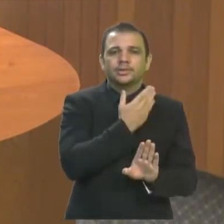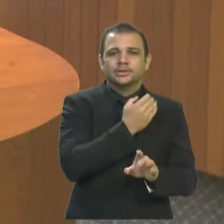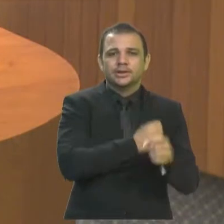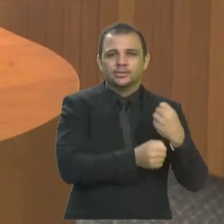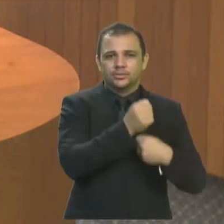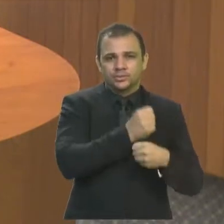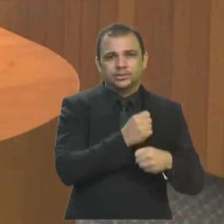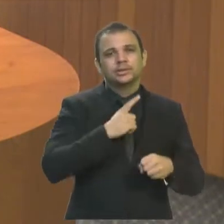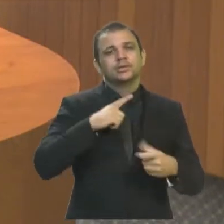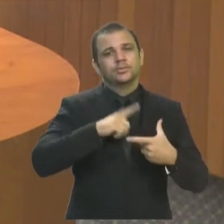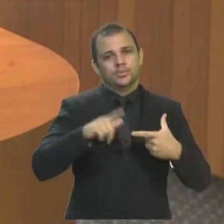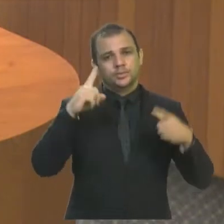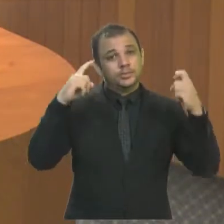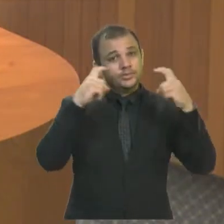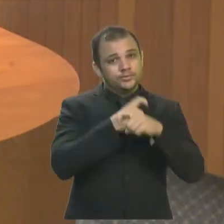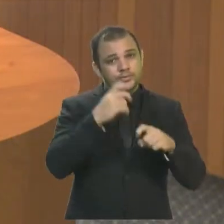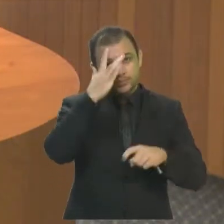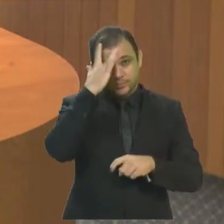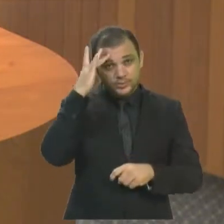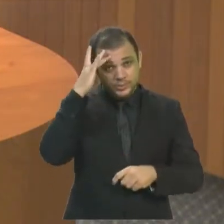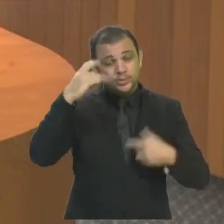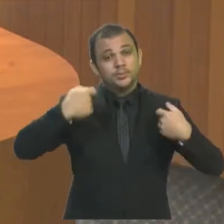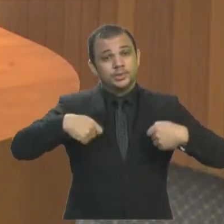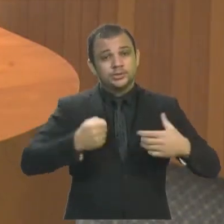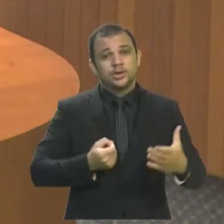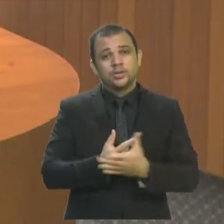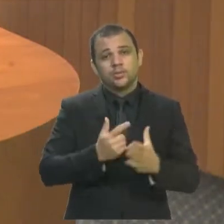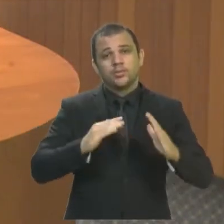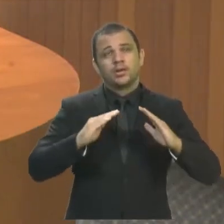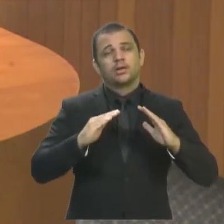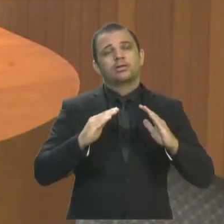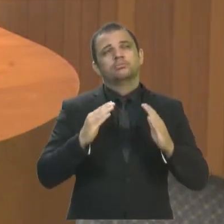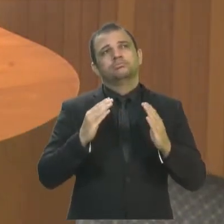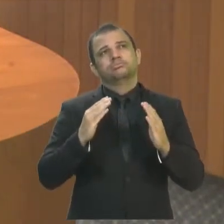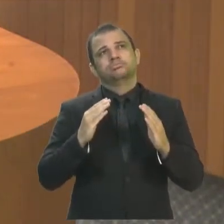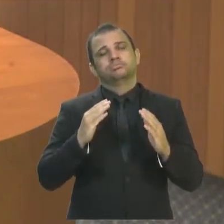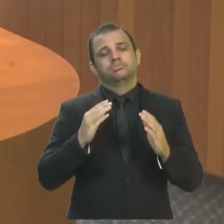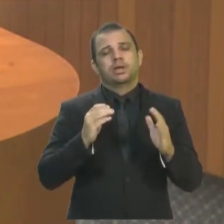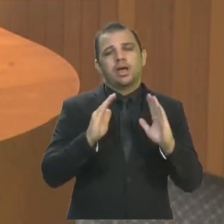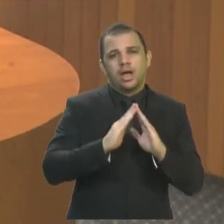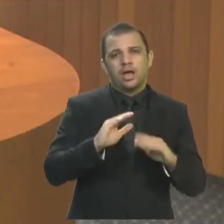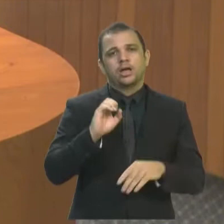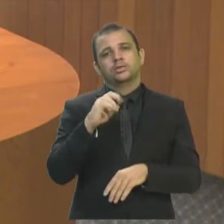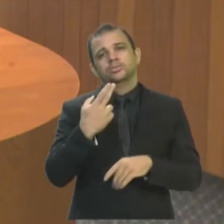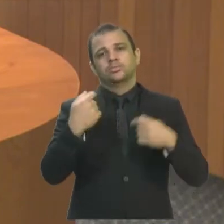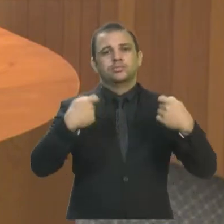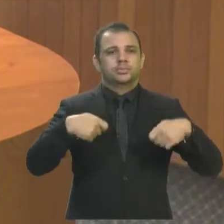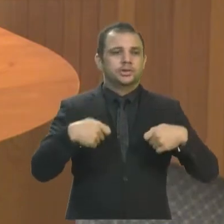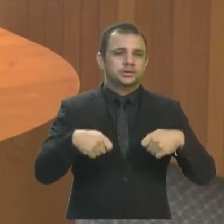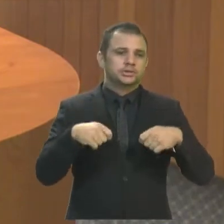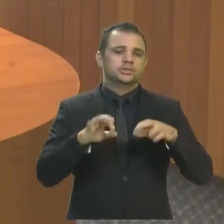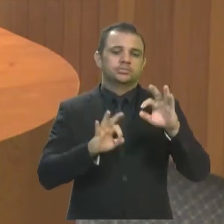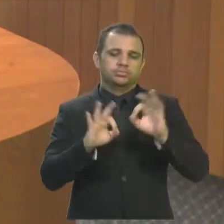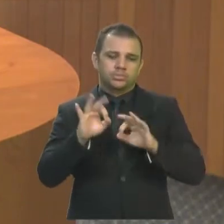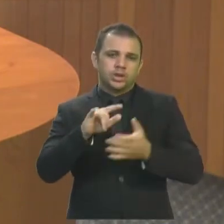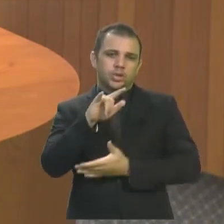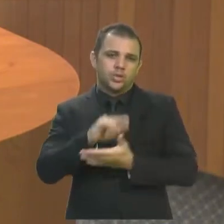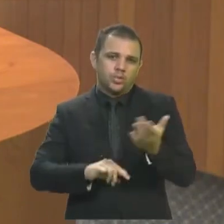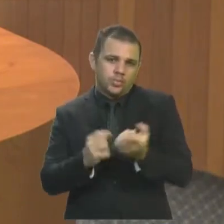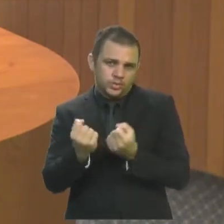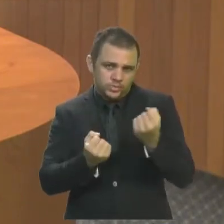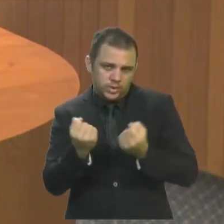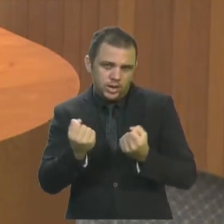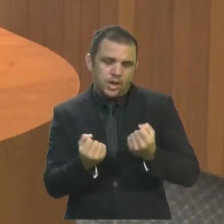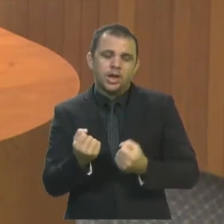bastante, principalmente quem quer fazer a aquisição de imóvel ou que precisa fazer uma regularização de um carro, cobranças excessivas